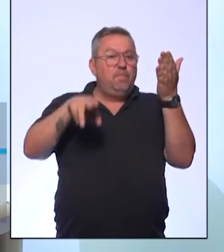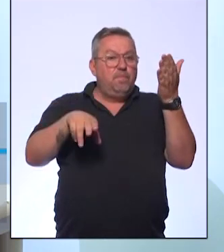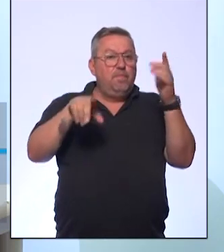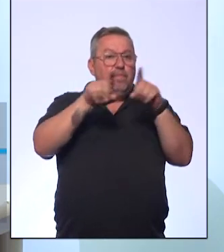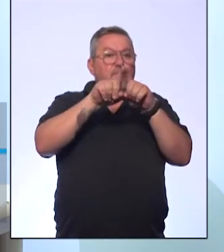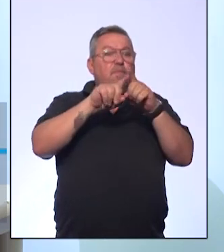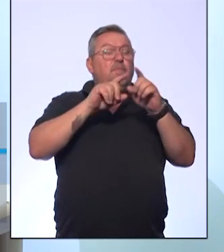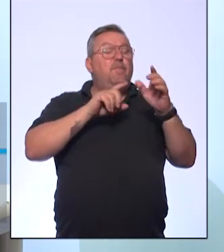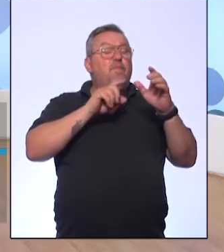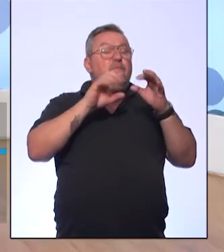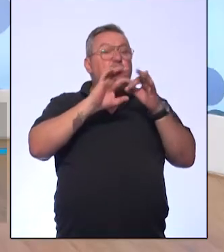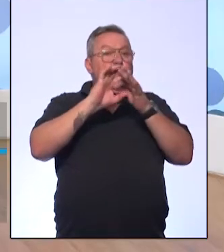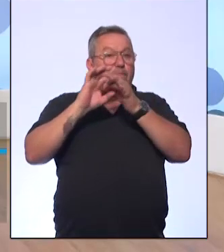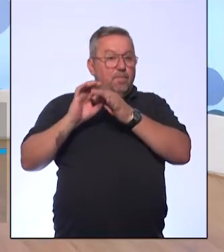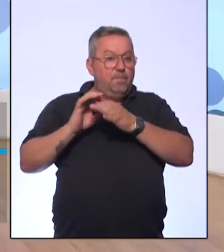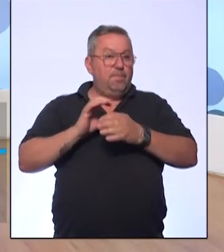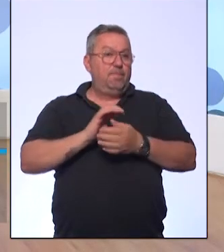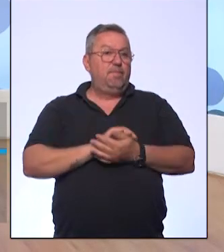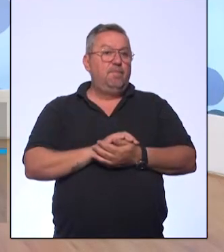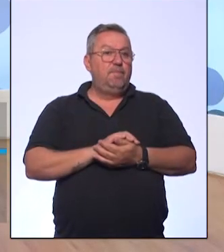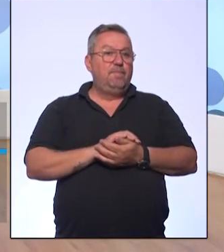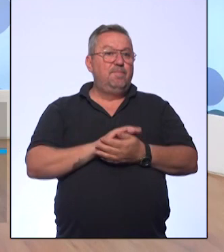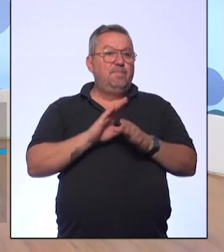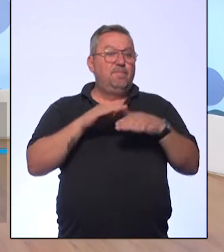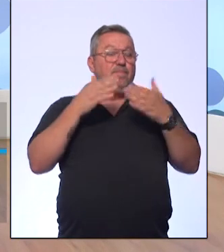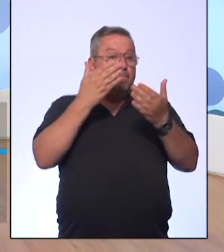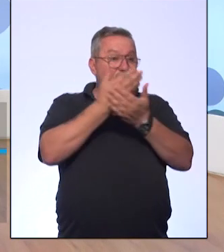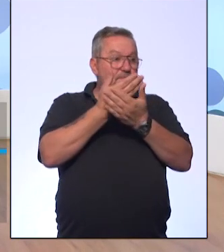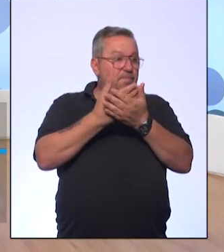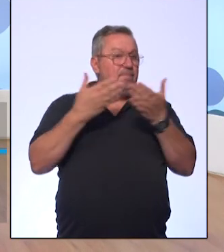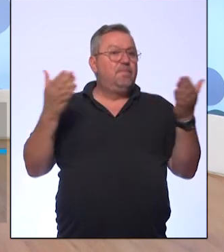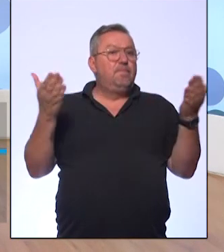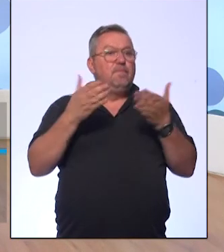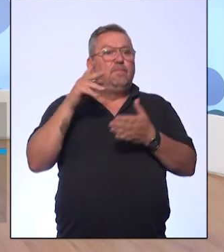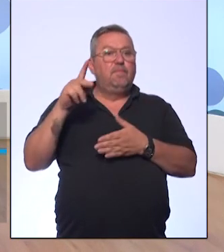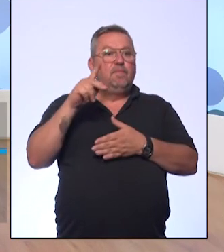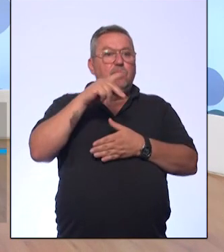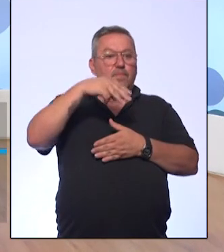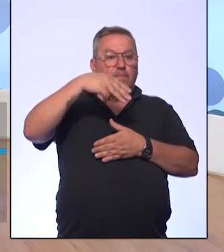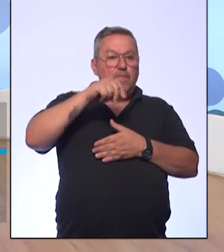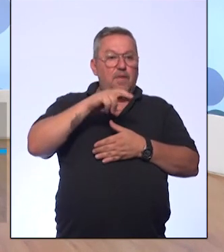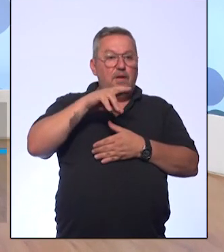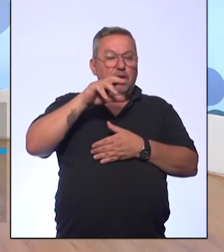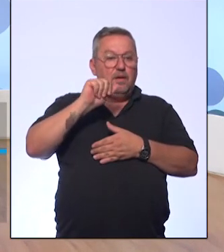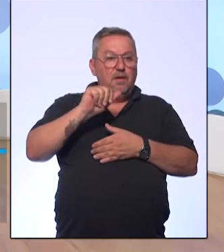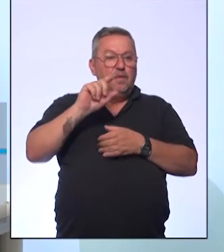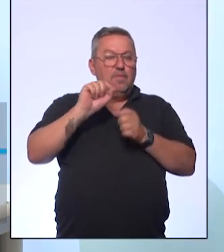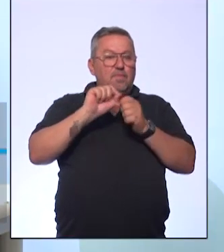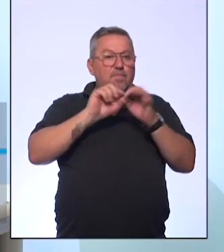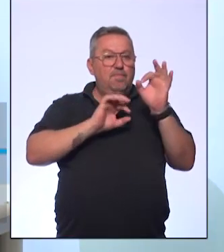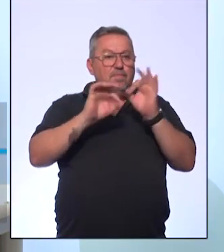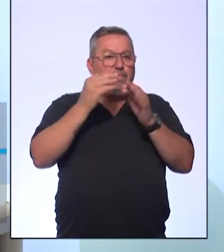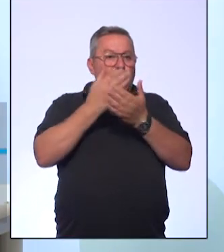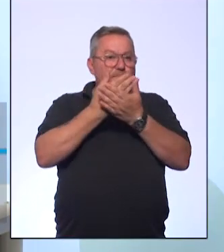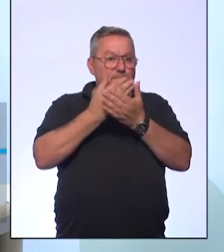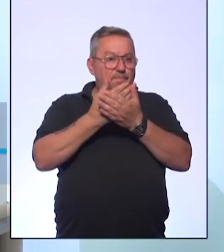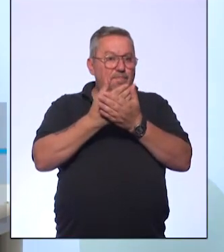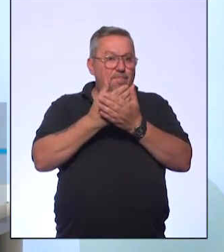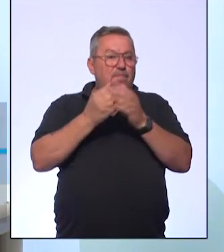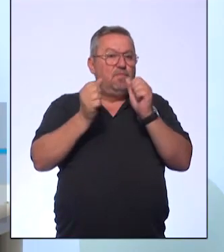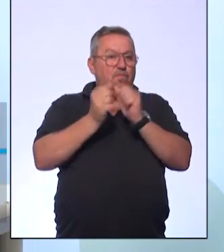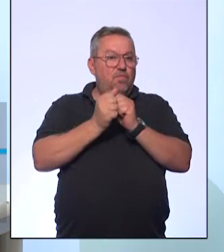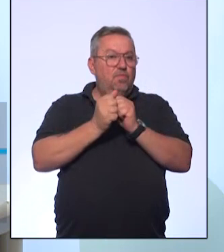diferentes contextos, né, e situações. Então, para a aula de hoje, a professora Mariana pensou, elaborou essa aula e a gente está aqui